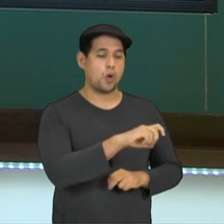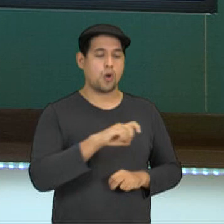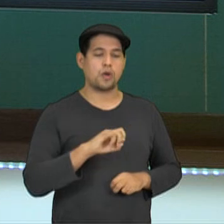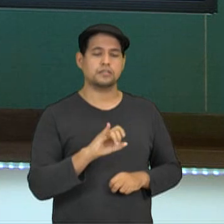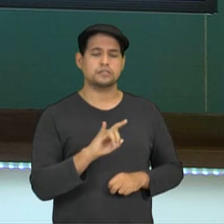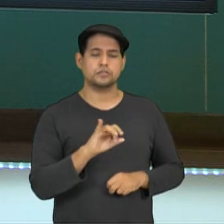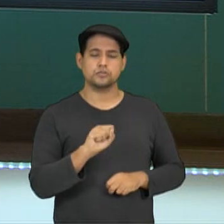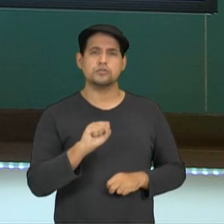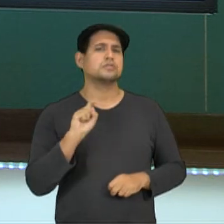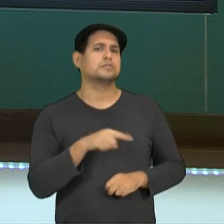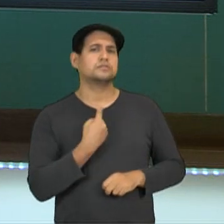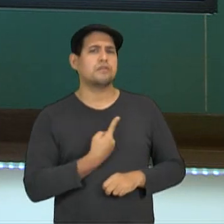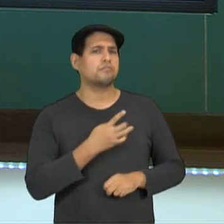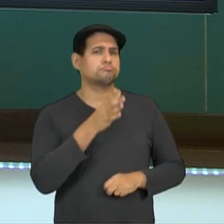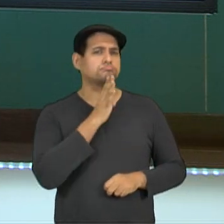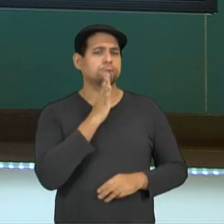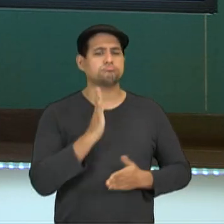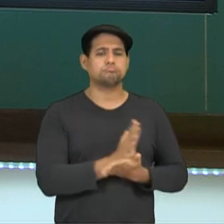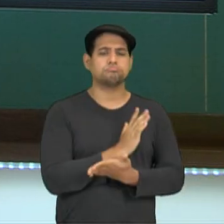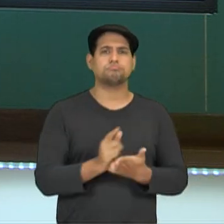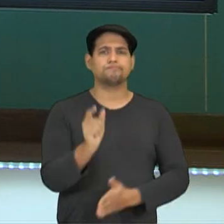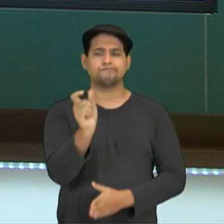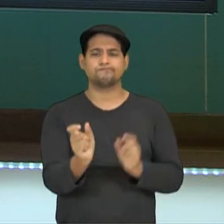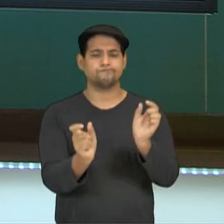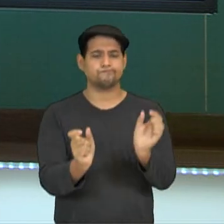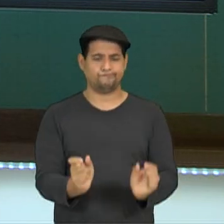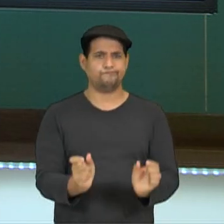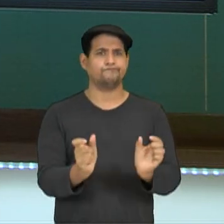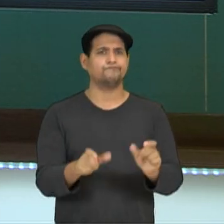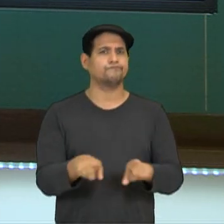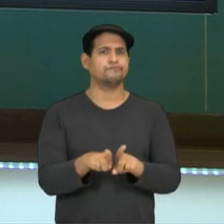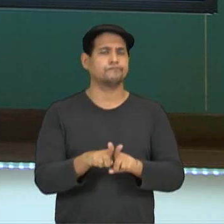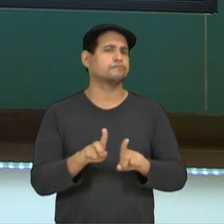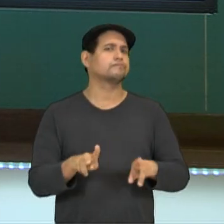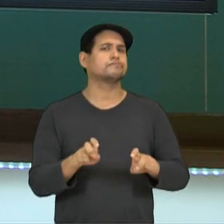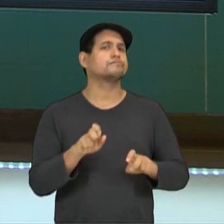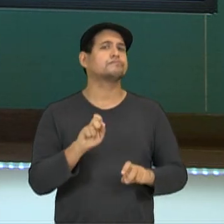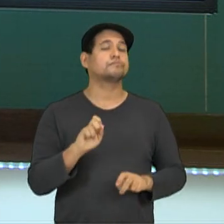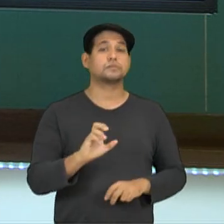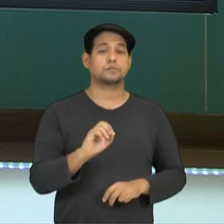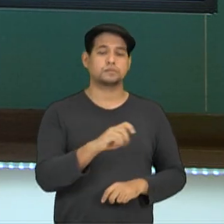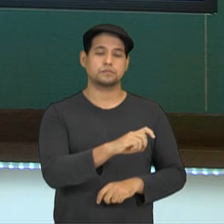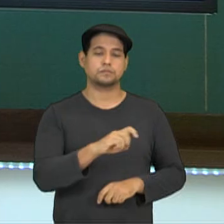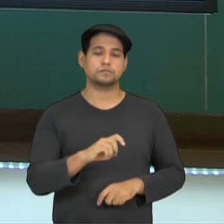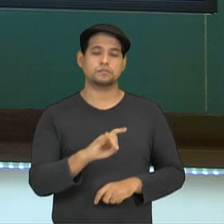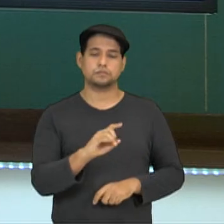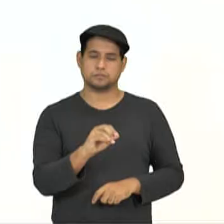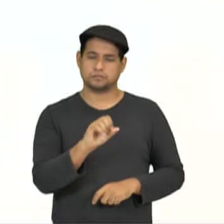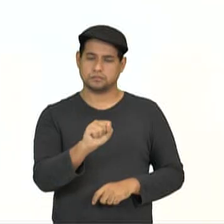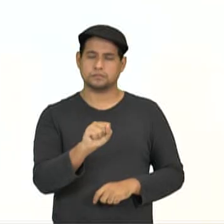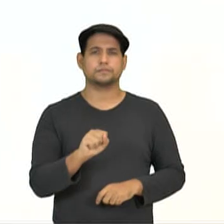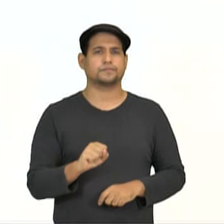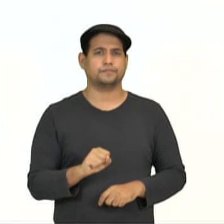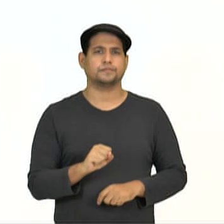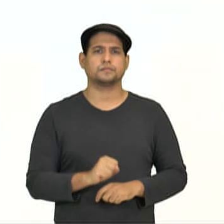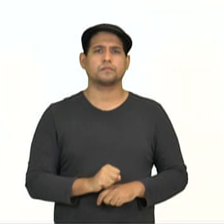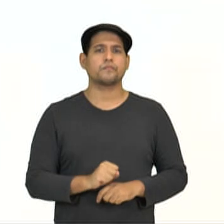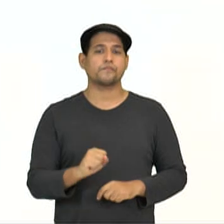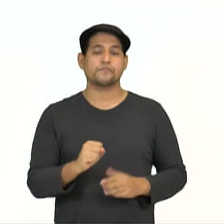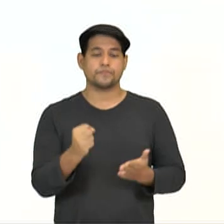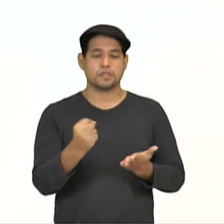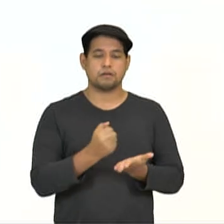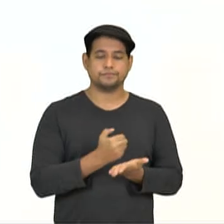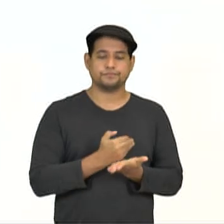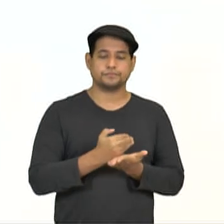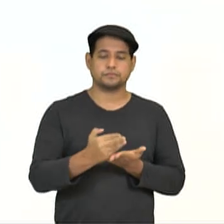é conhecer aí algumas características a respeito dos óxidos. Então, vamos lá. Para